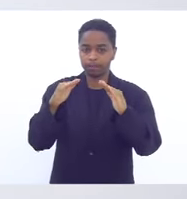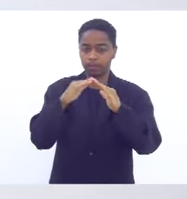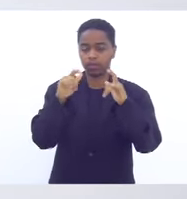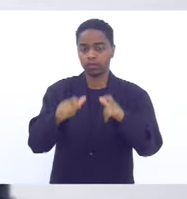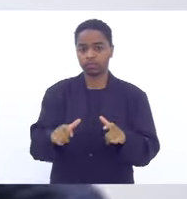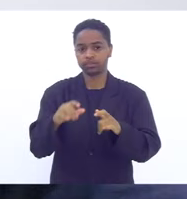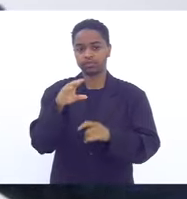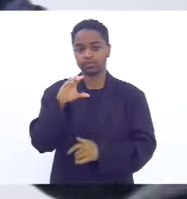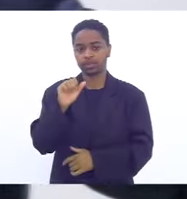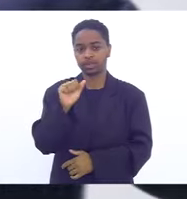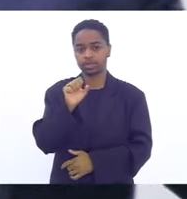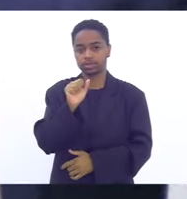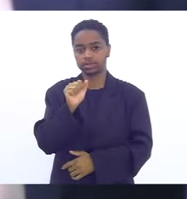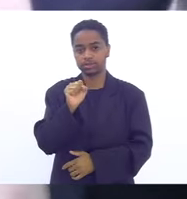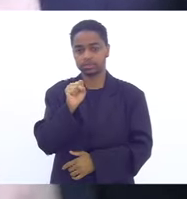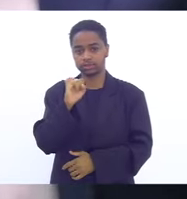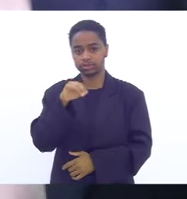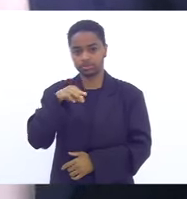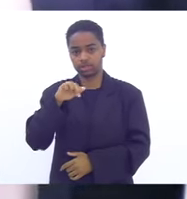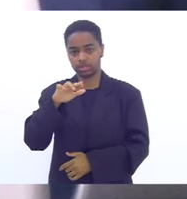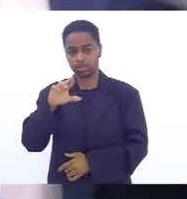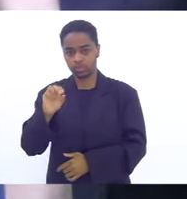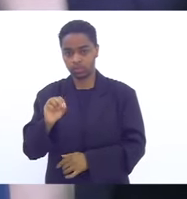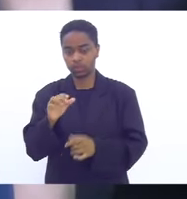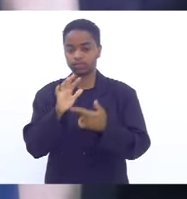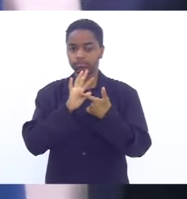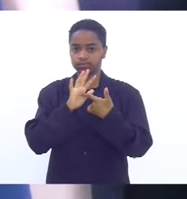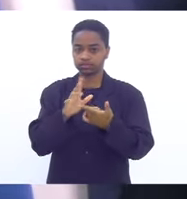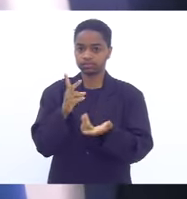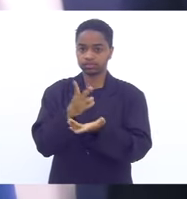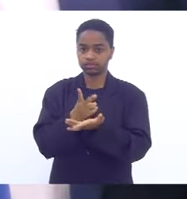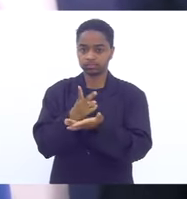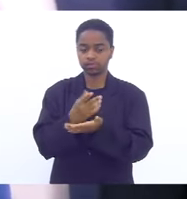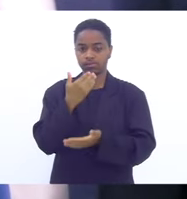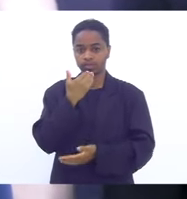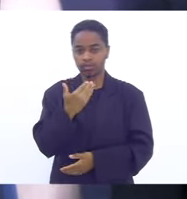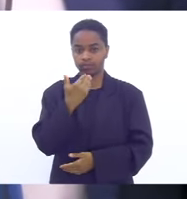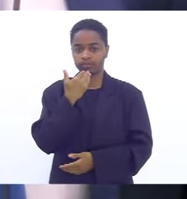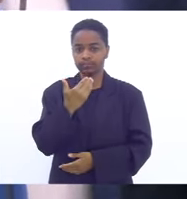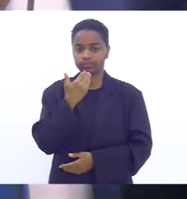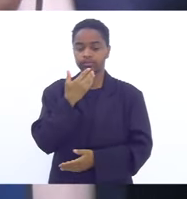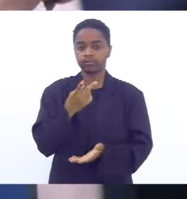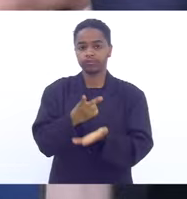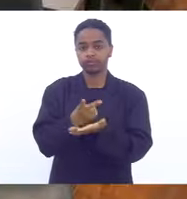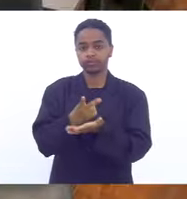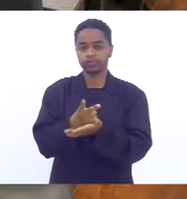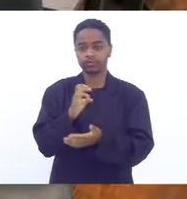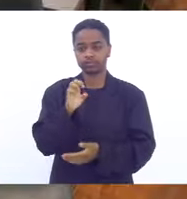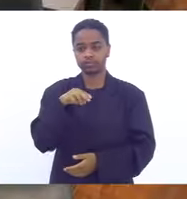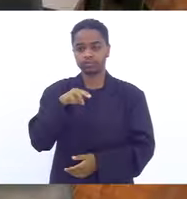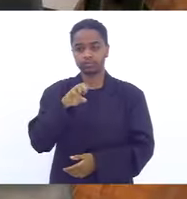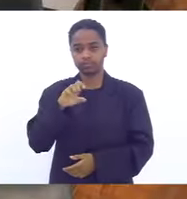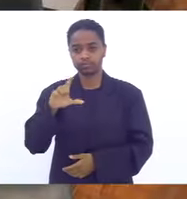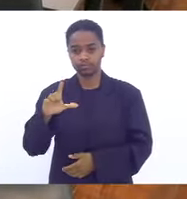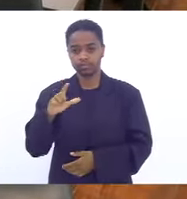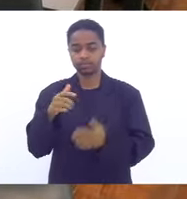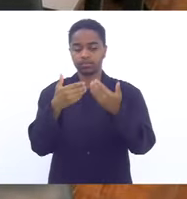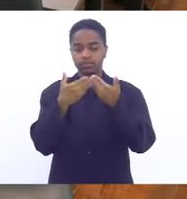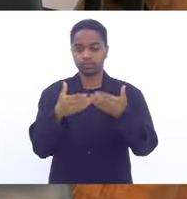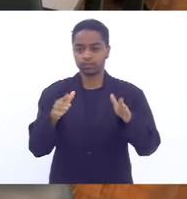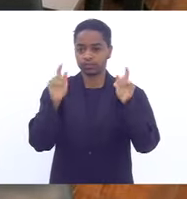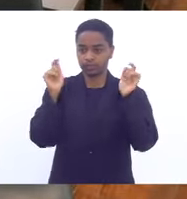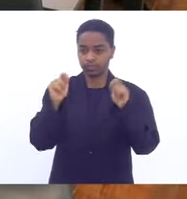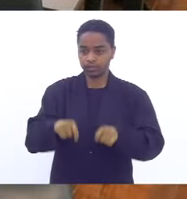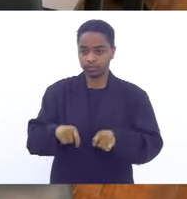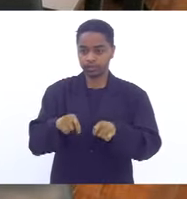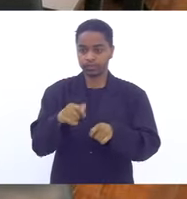Ramon, indica lá permanentemente, faz o pedido permanentemente à Enel de ampliação da capacidade de rede